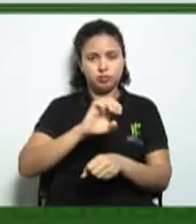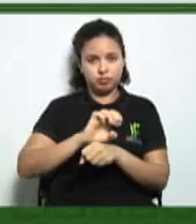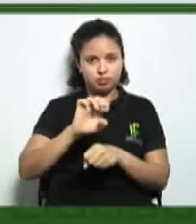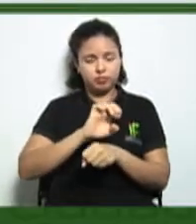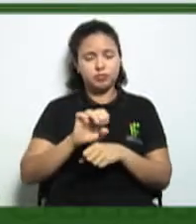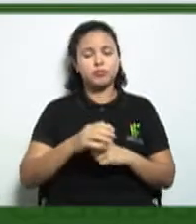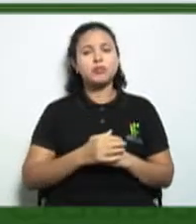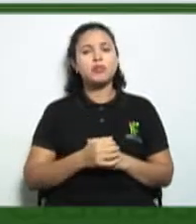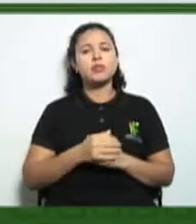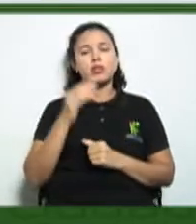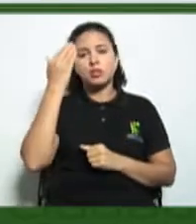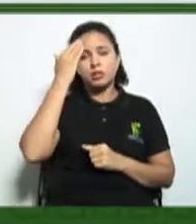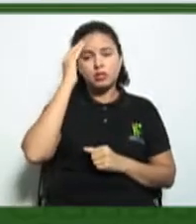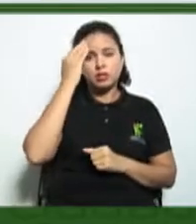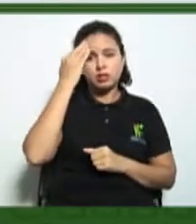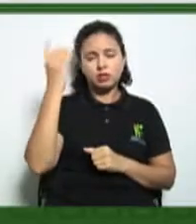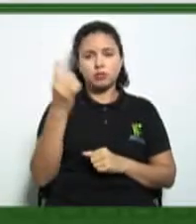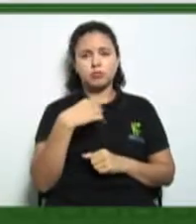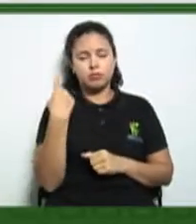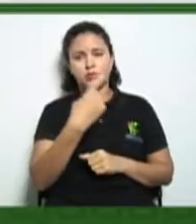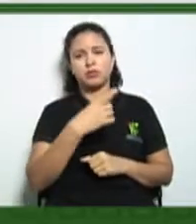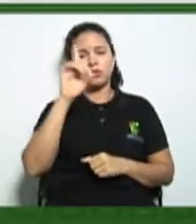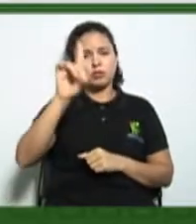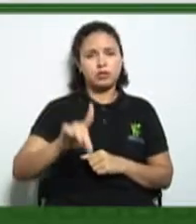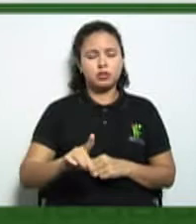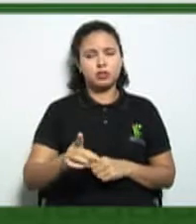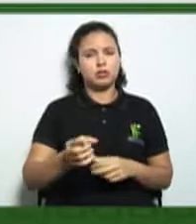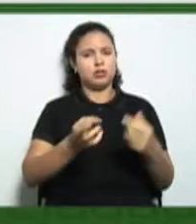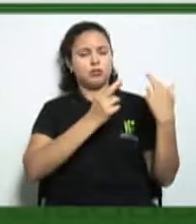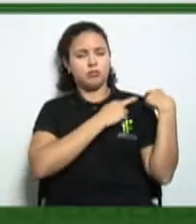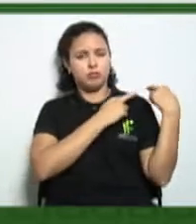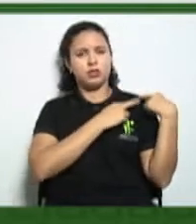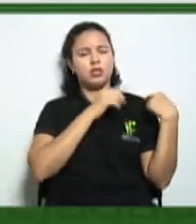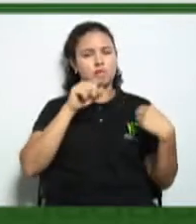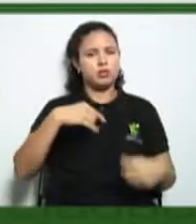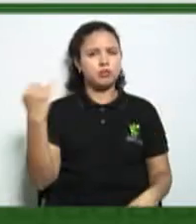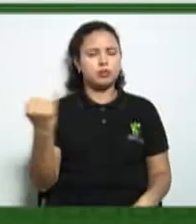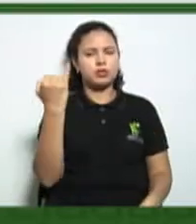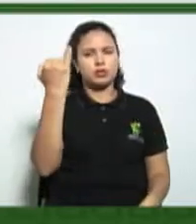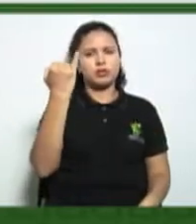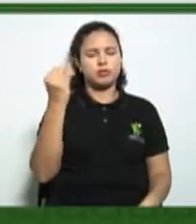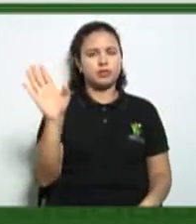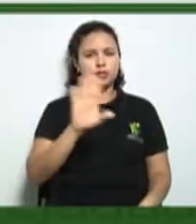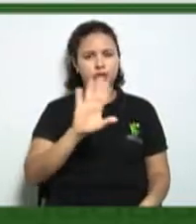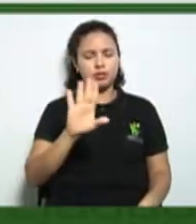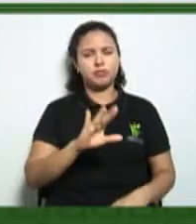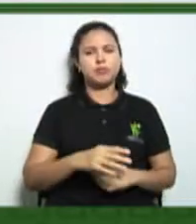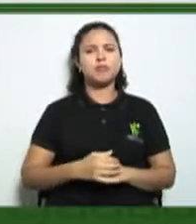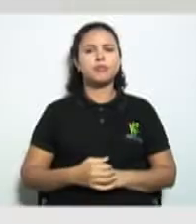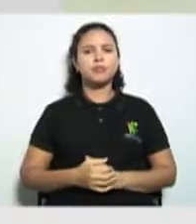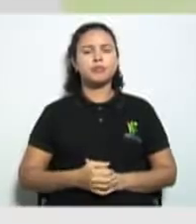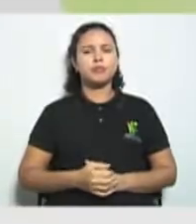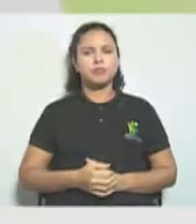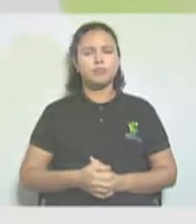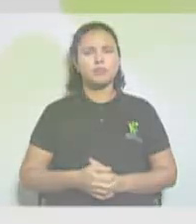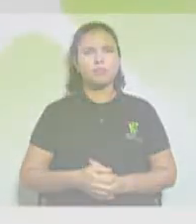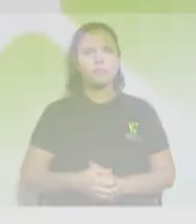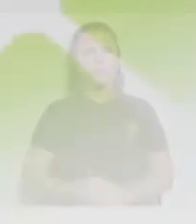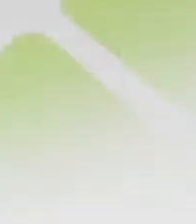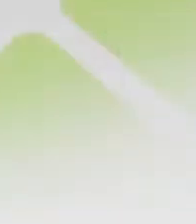Entender quais são os nossos direitos e deveres é importantíssimo, concorda? Tchau e até a próxima.